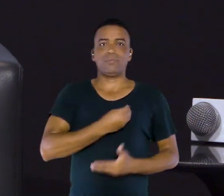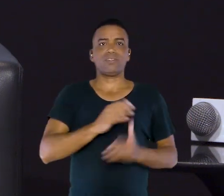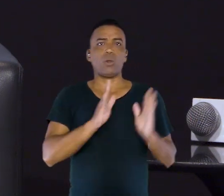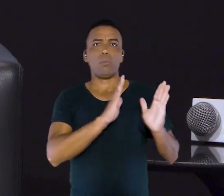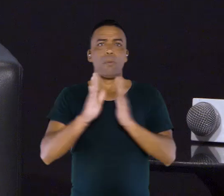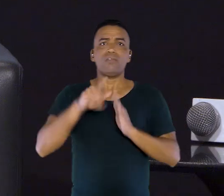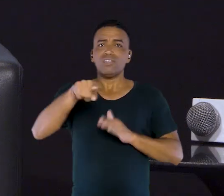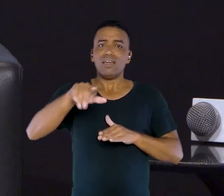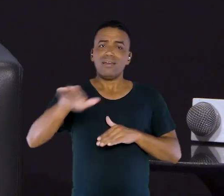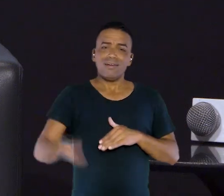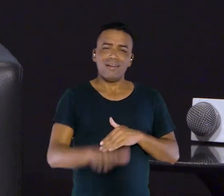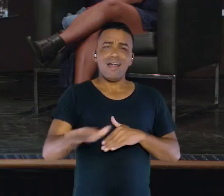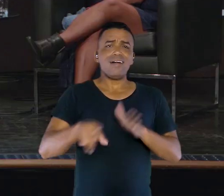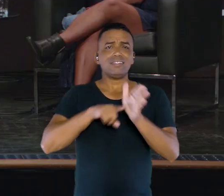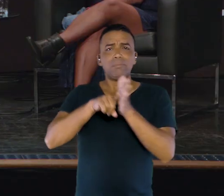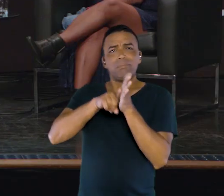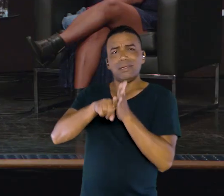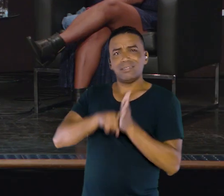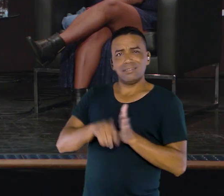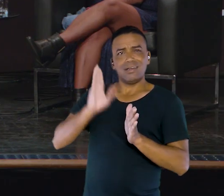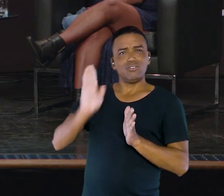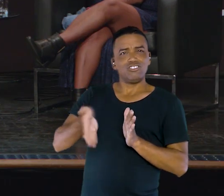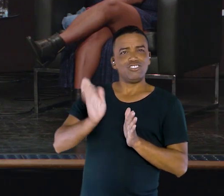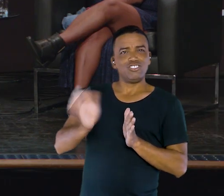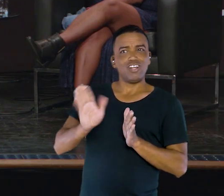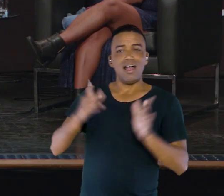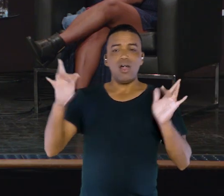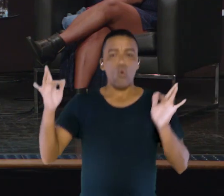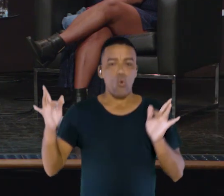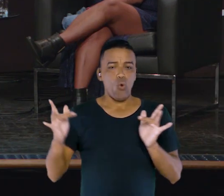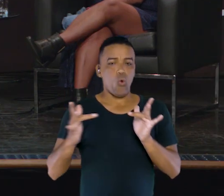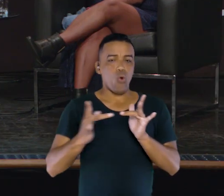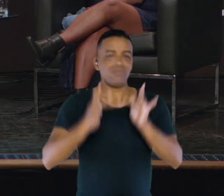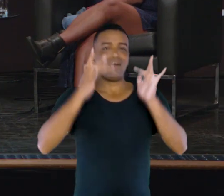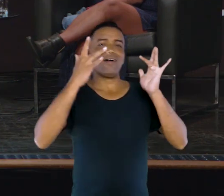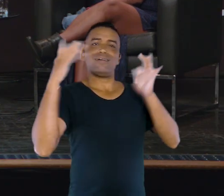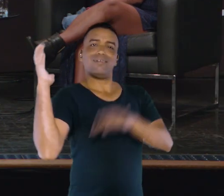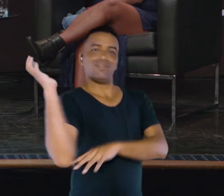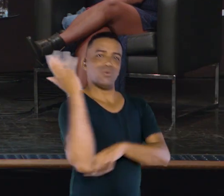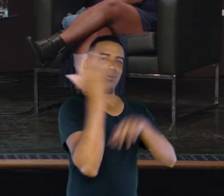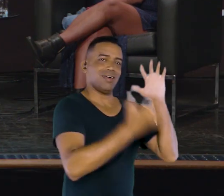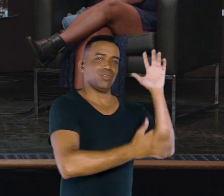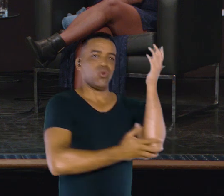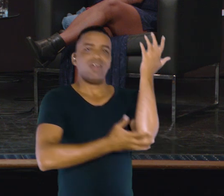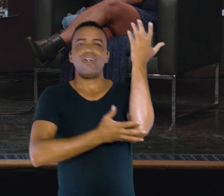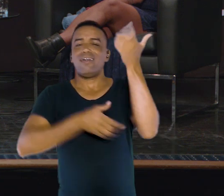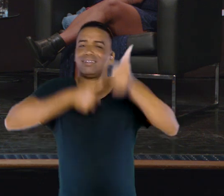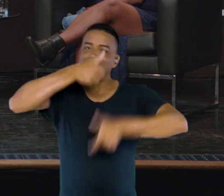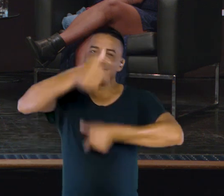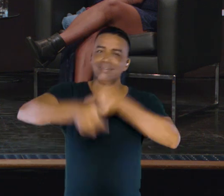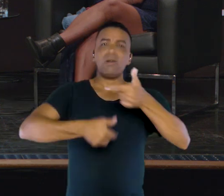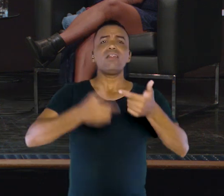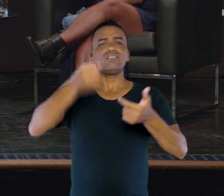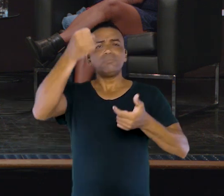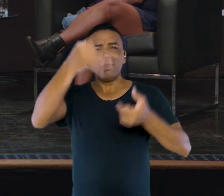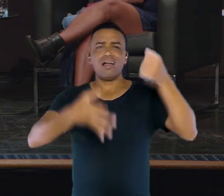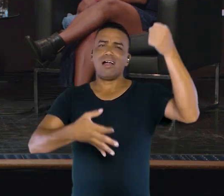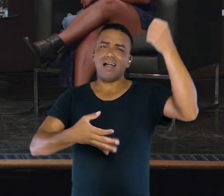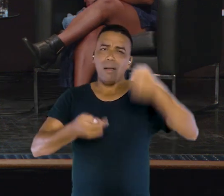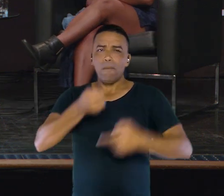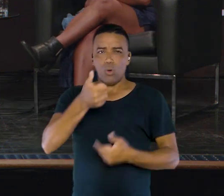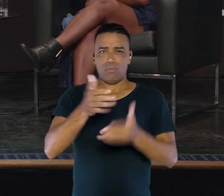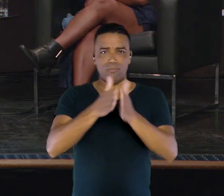você disse que desde criança você já era pesquisadora por ter esse contato muito próximo, né? Então eu queria te ouvir um pouquinho sobre